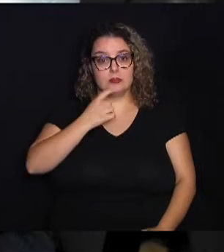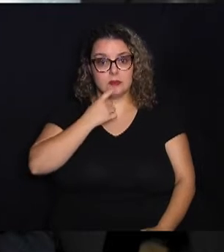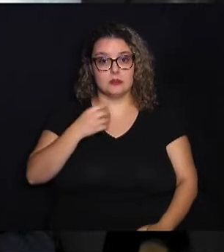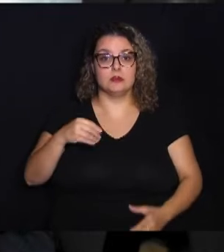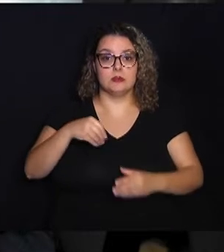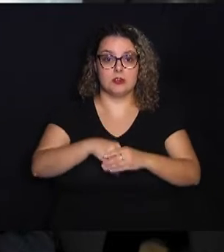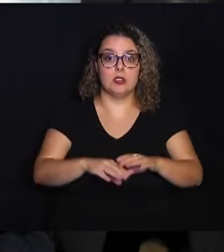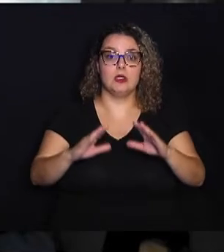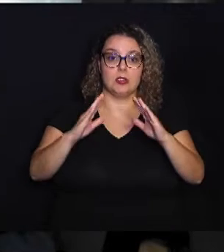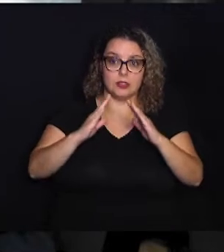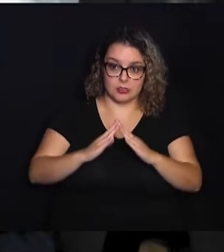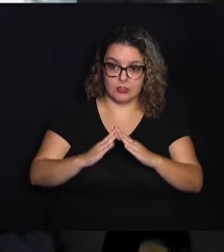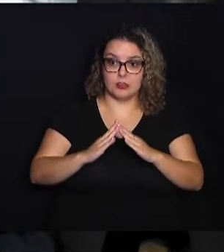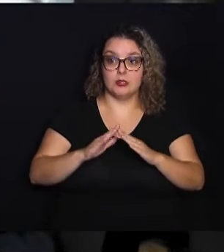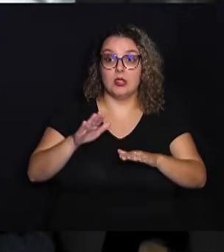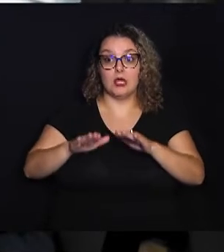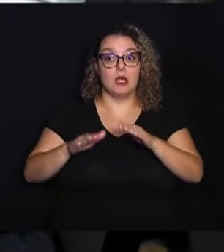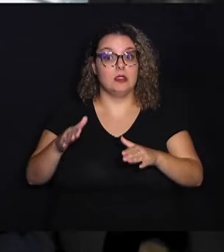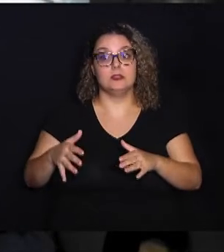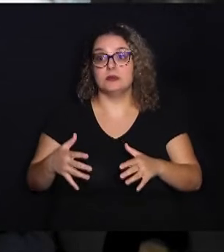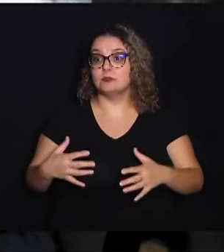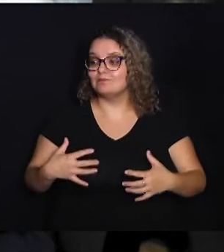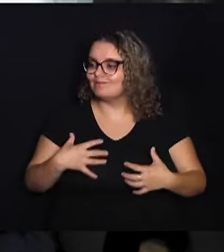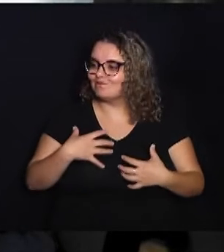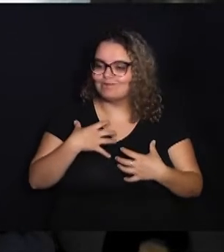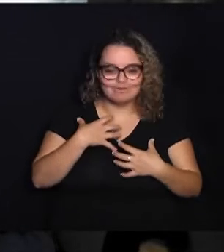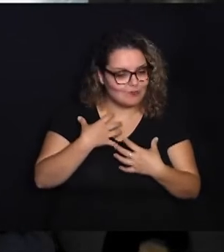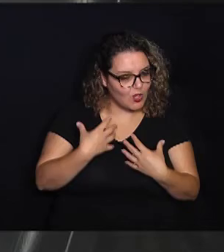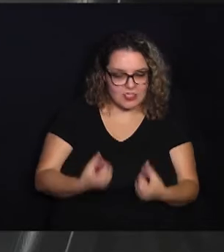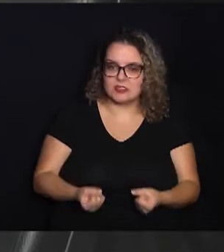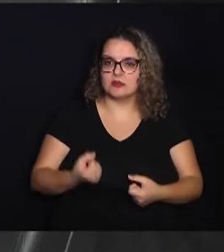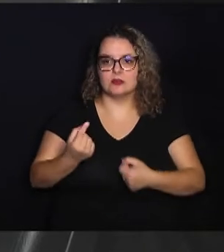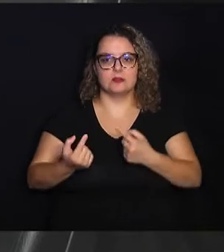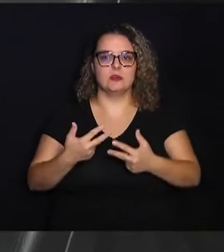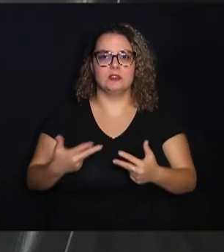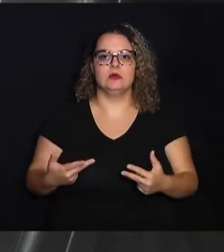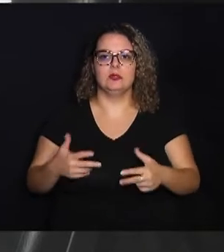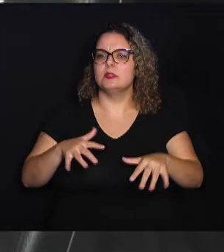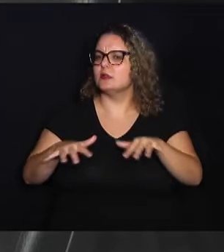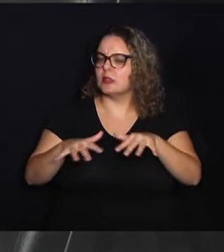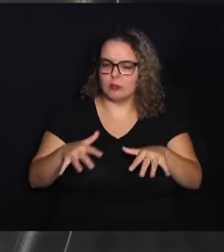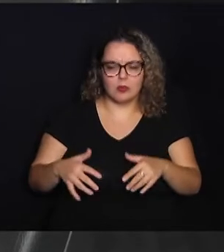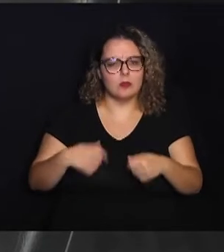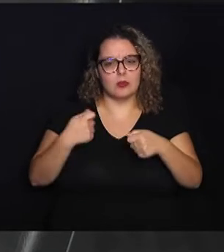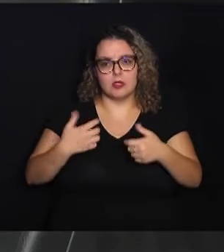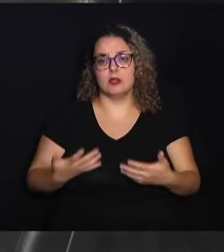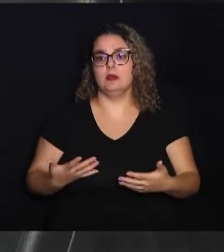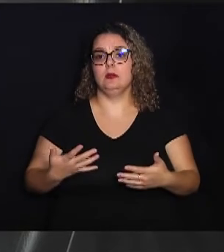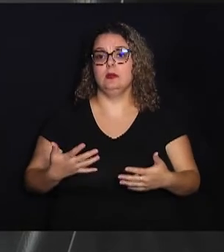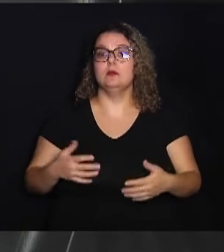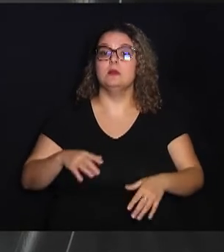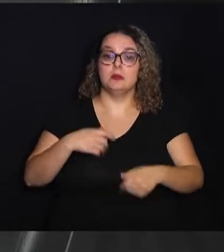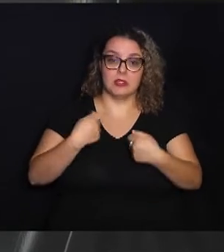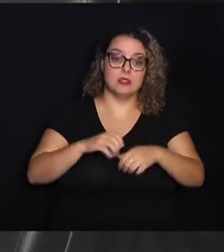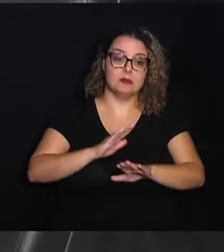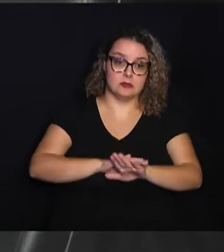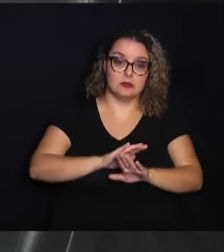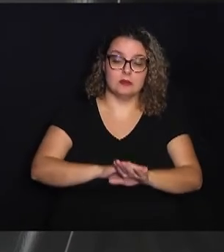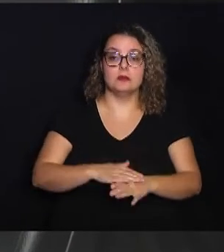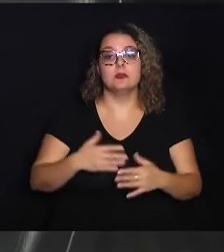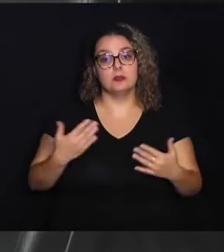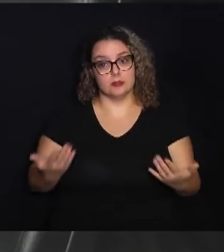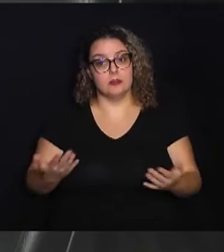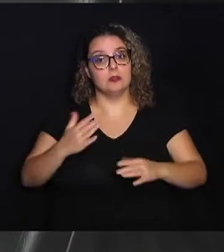casa, às vezes está inconformado com algum fato, ele tem que se mobilizar, ele tem que se movimentar. Então, a casa